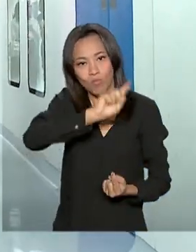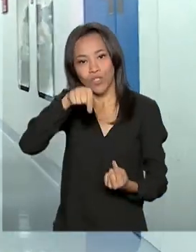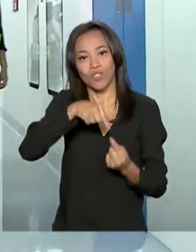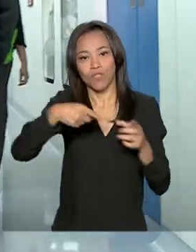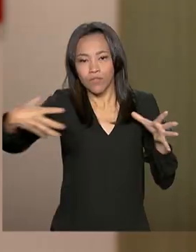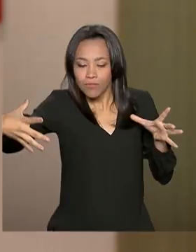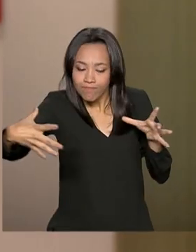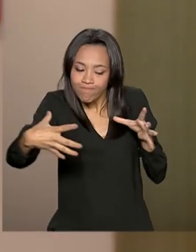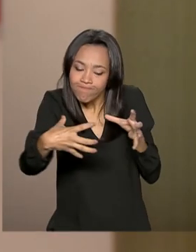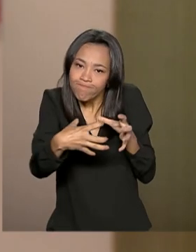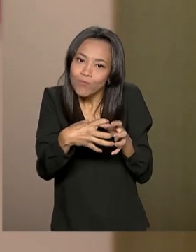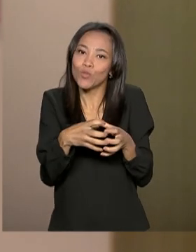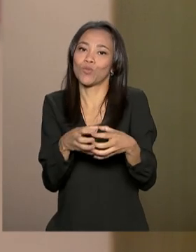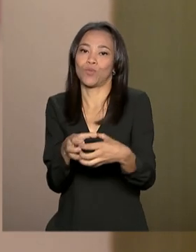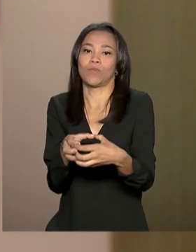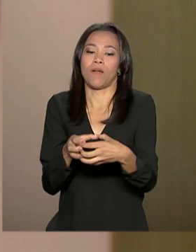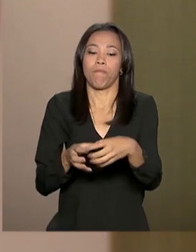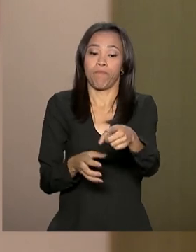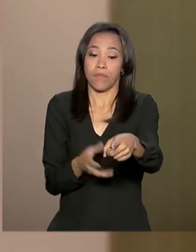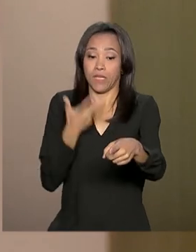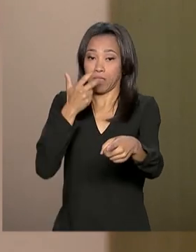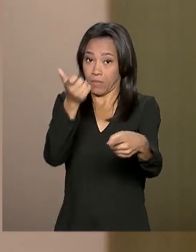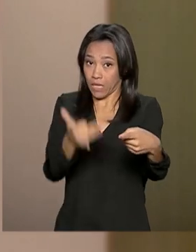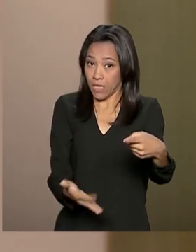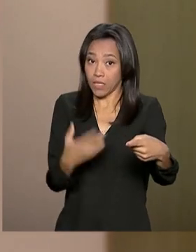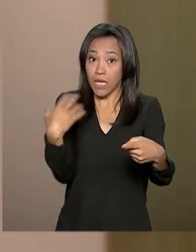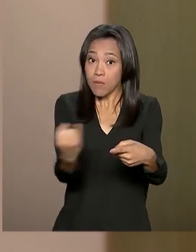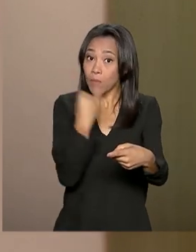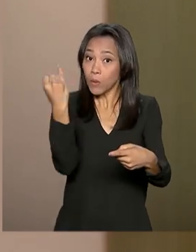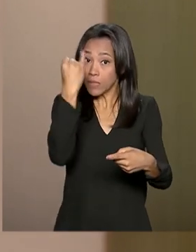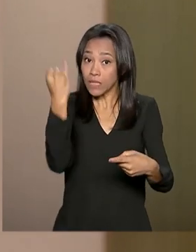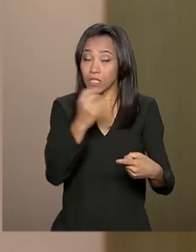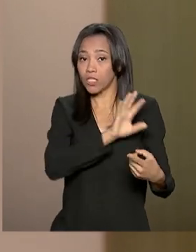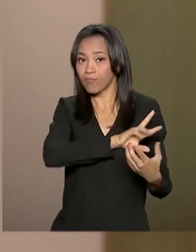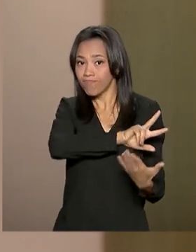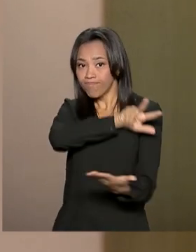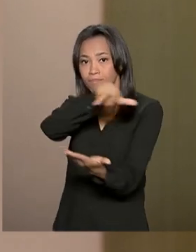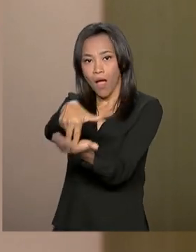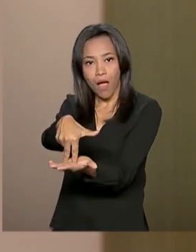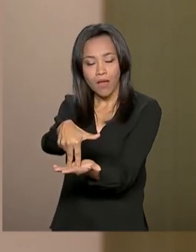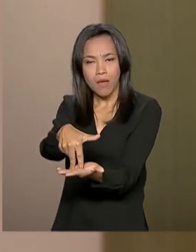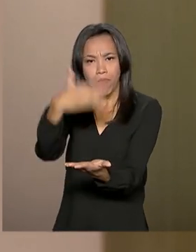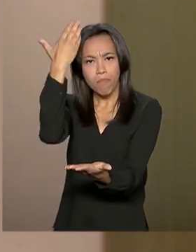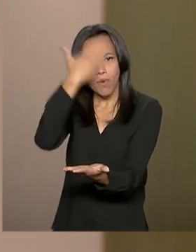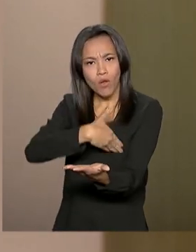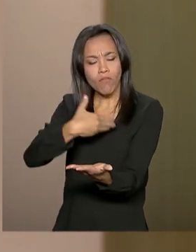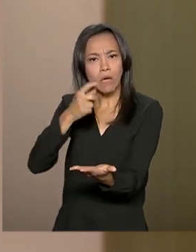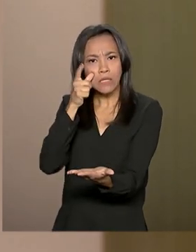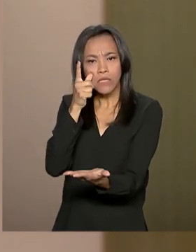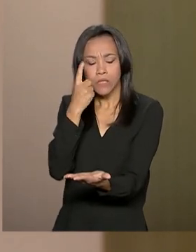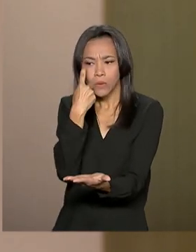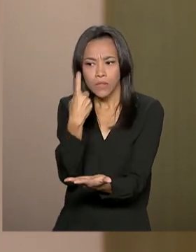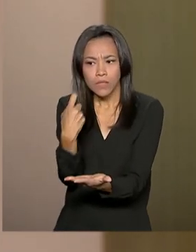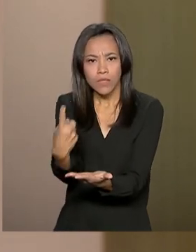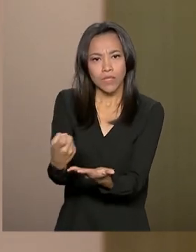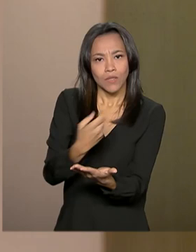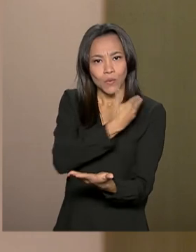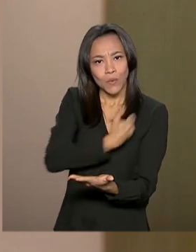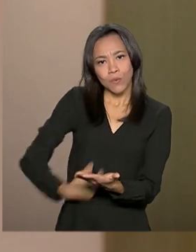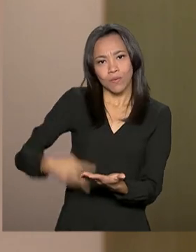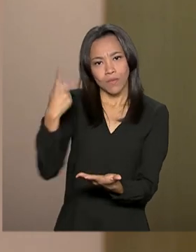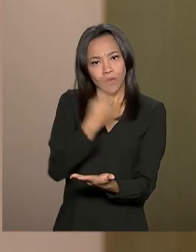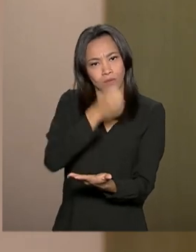países a vinda do ministro é fundamental pra demonstrar o interesse do governo brasileiro intensificará suas relações